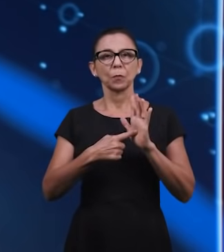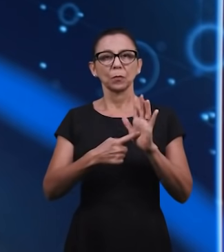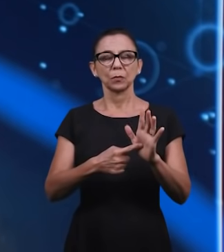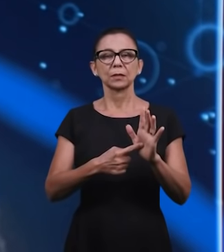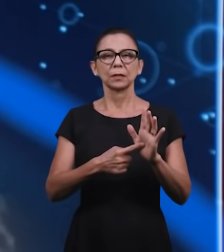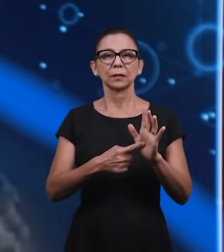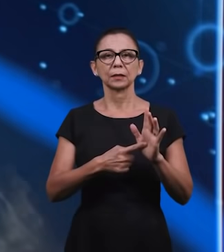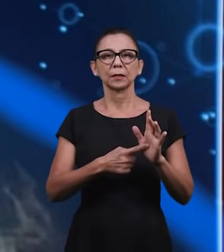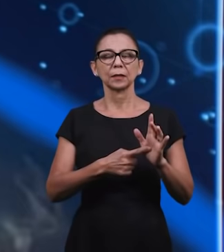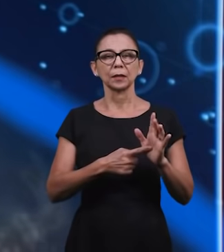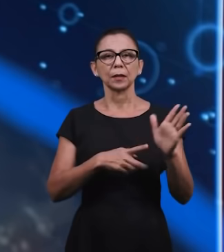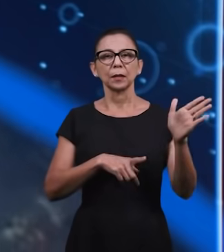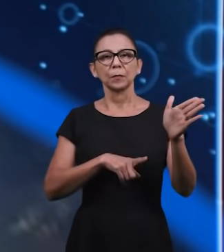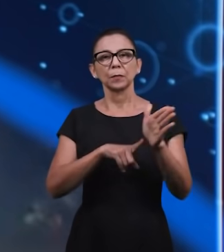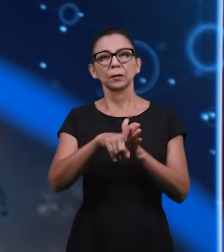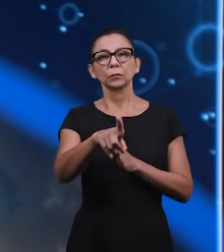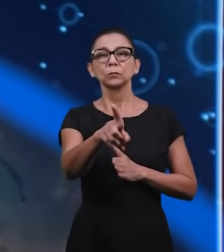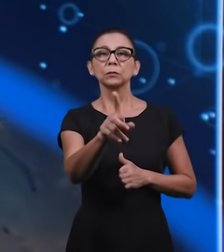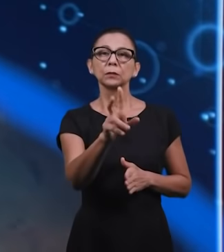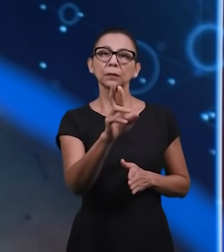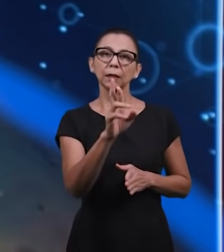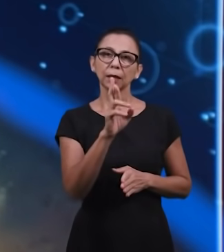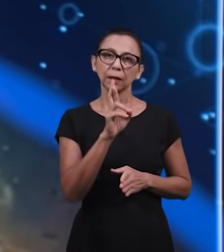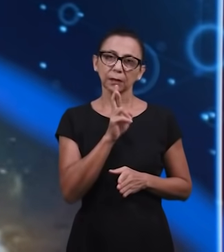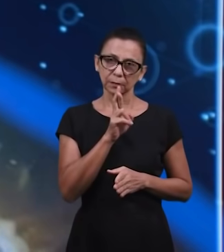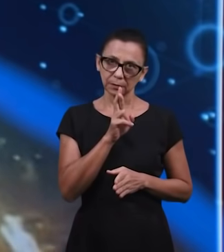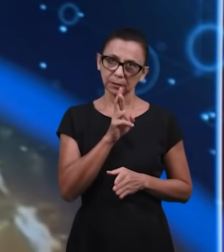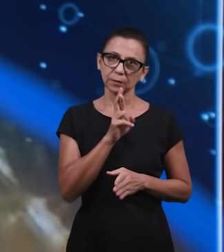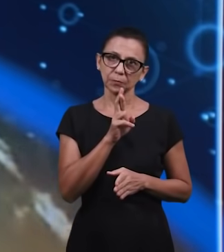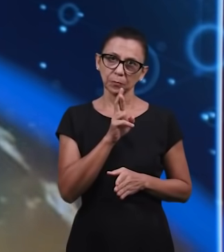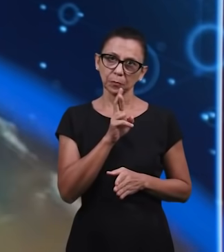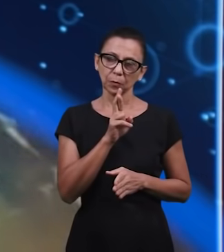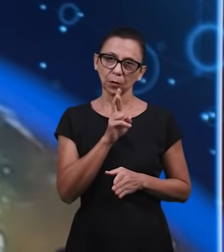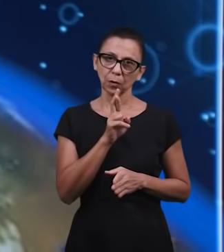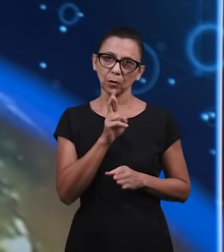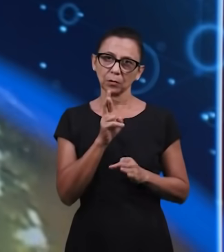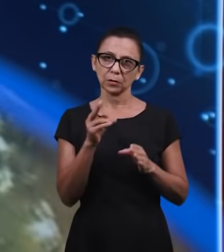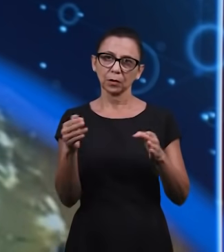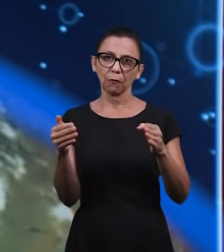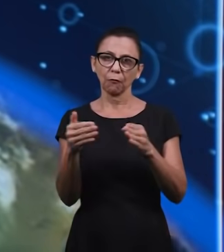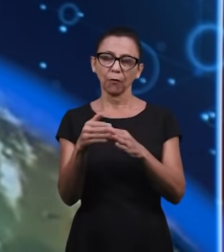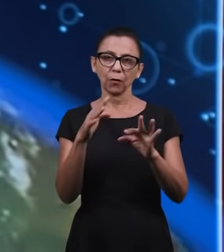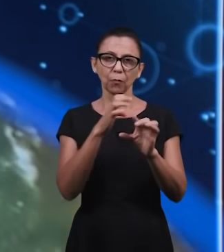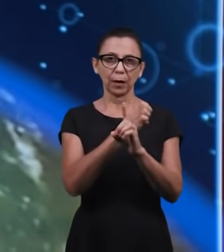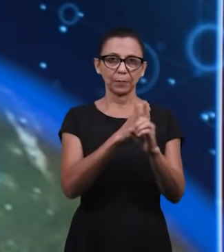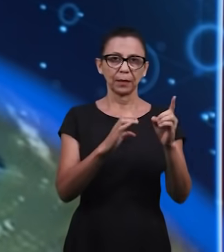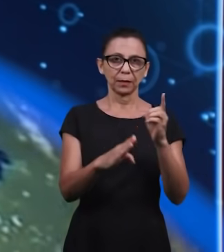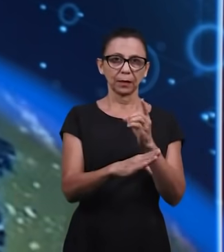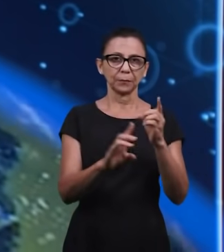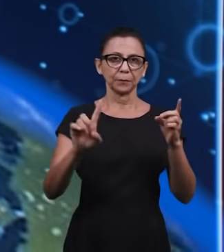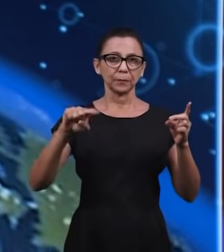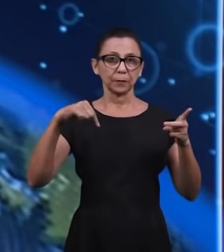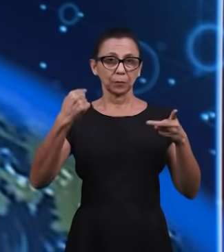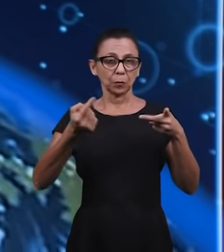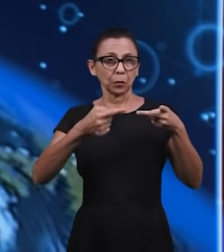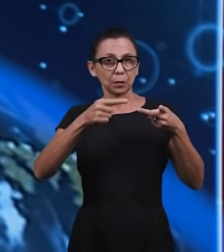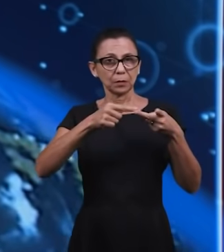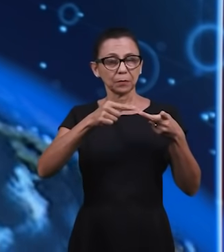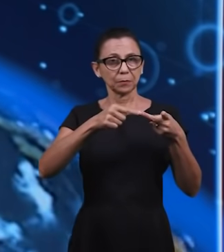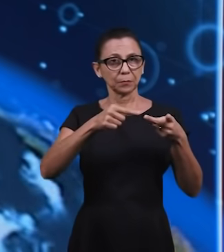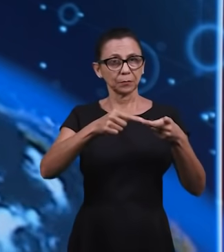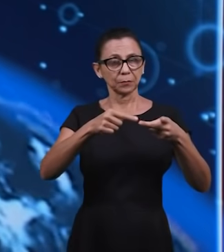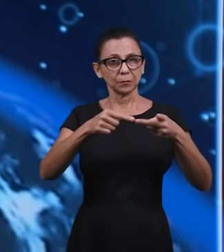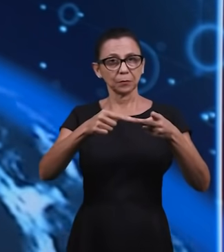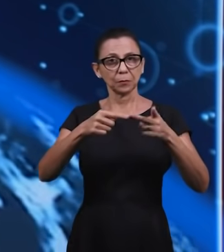apresentando uma resposta a uma pergunta que foi feita para a Escola Bíblica Dominical. Logo em seguida,